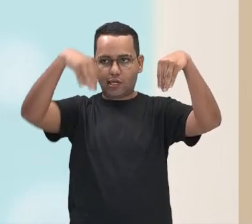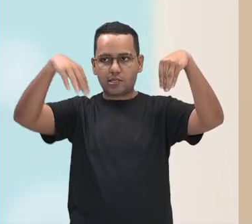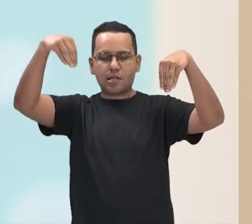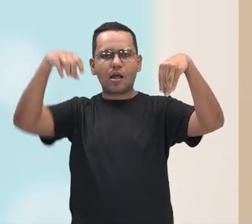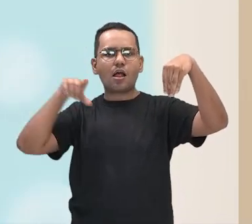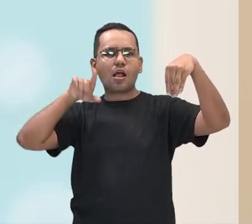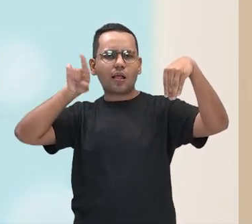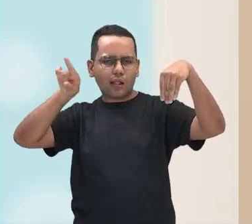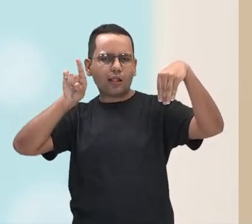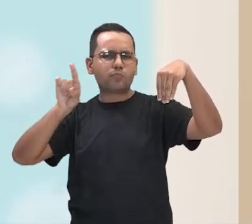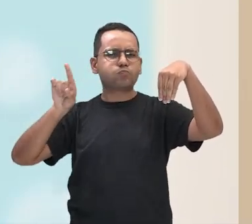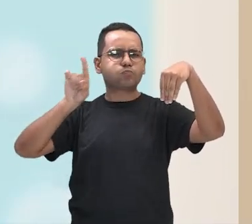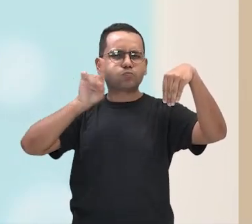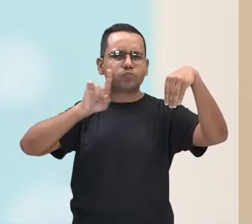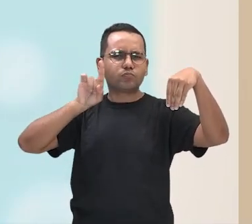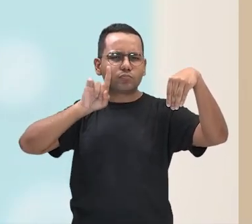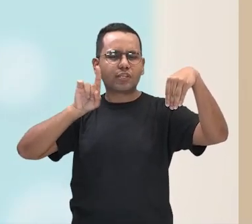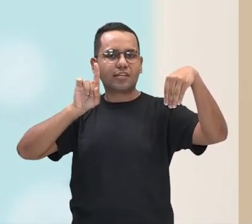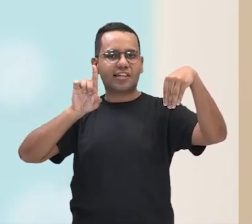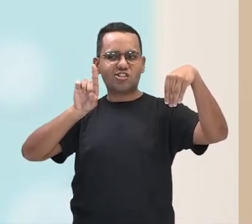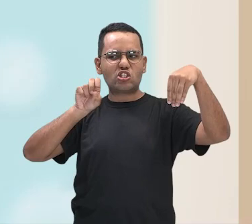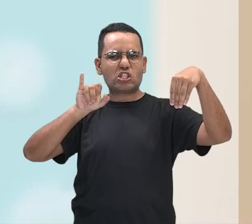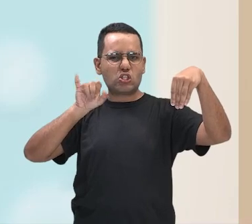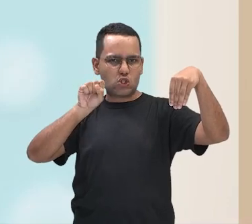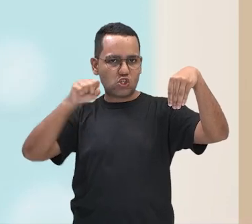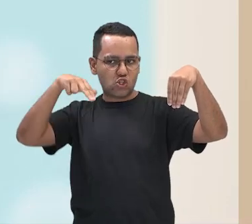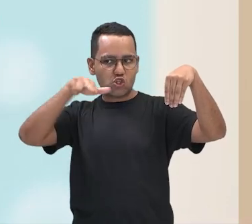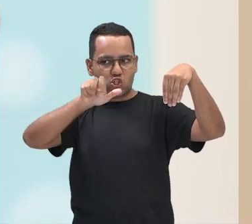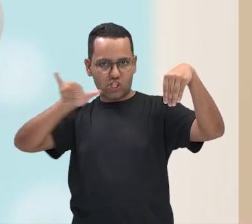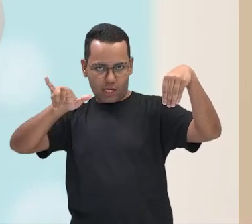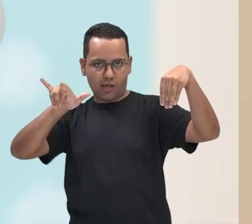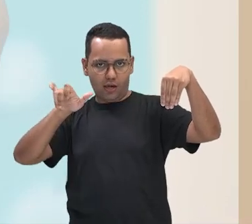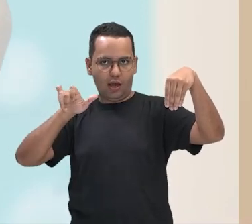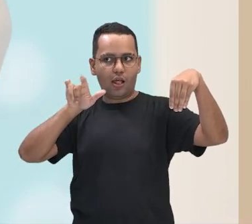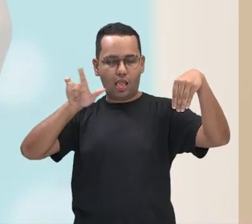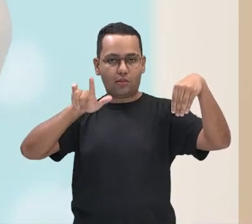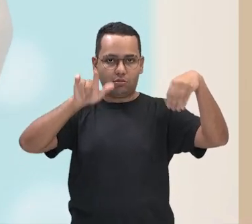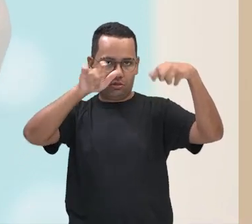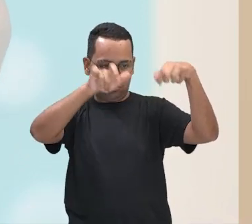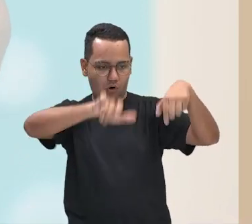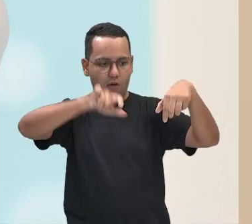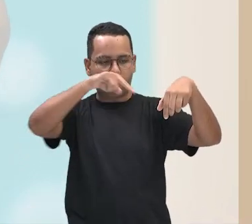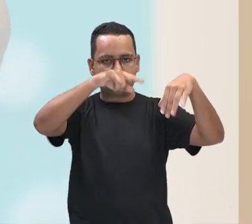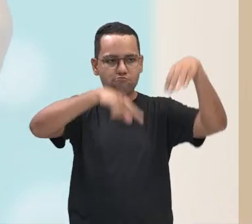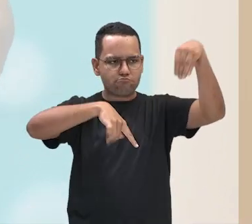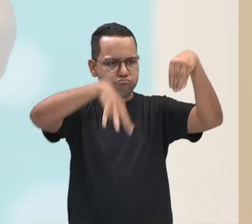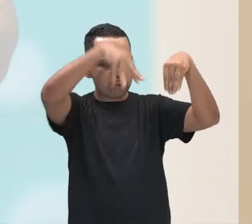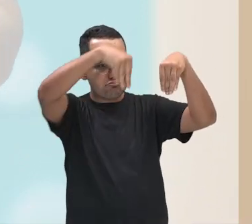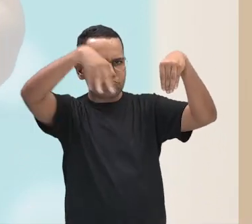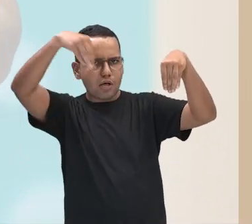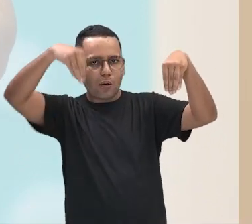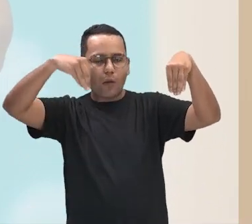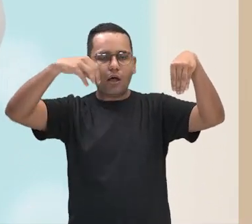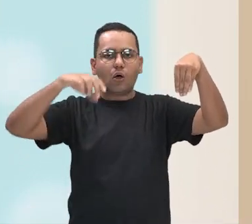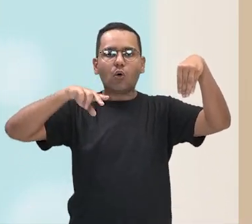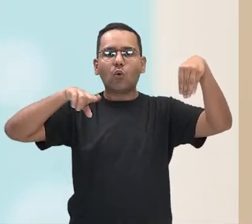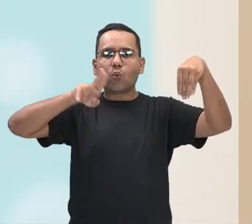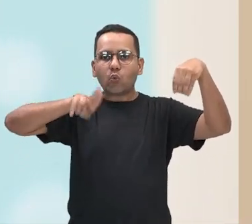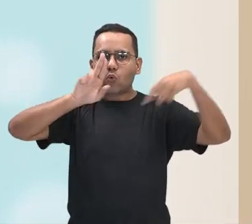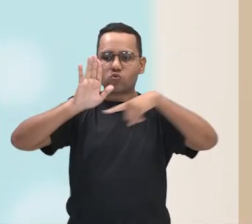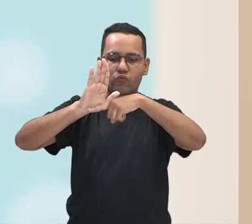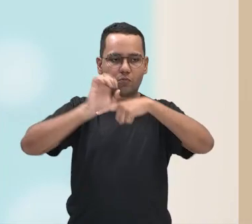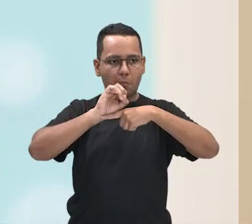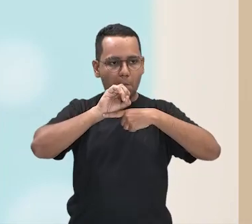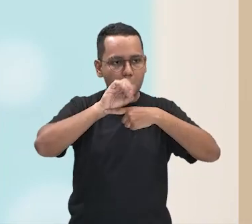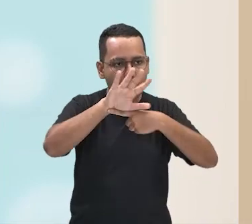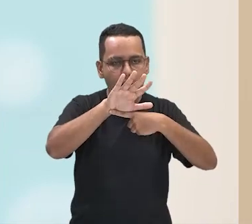em Orlando. Então, o que acontece? Esse castelo, através do videomapping, com a utilização do videomapping, ele permite que